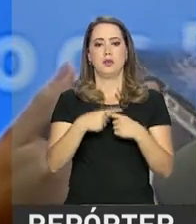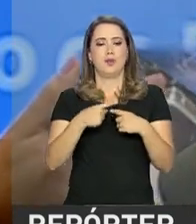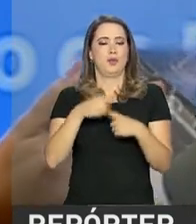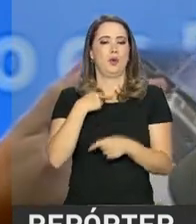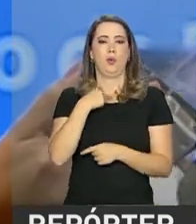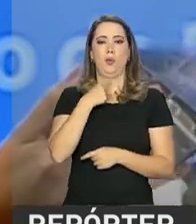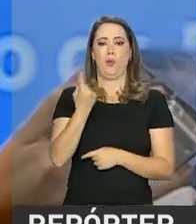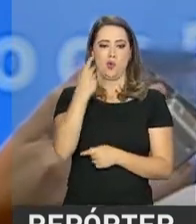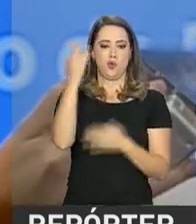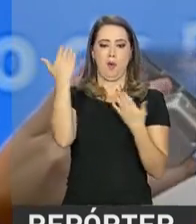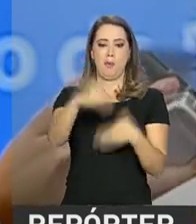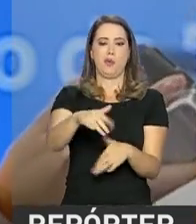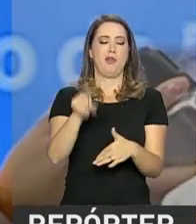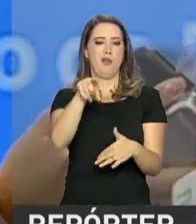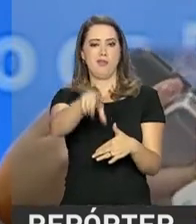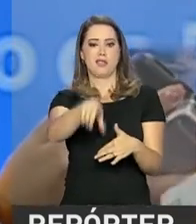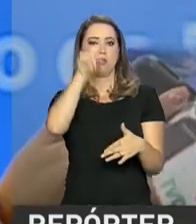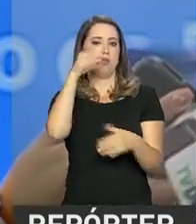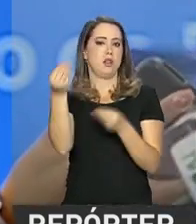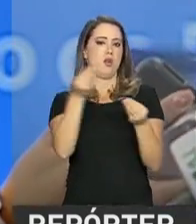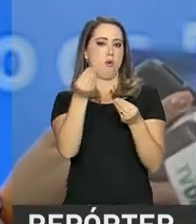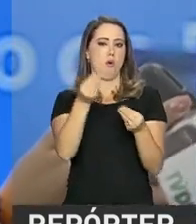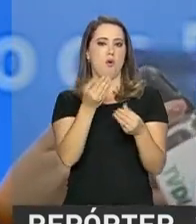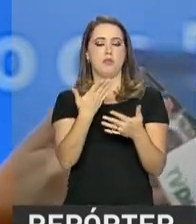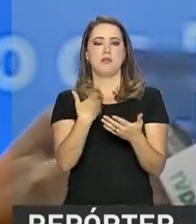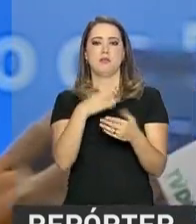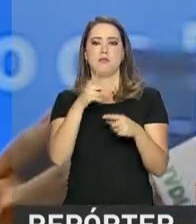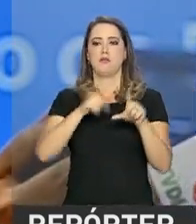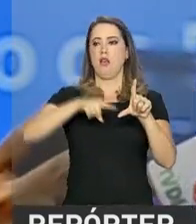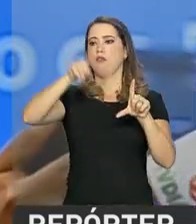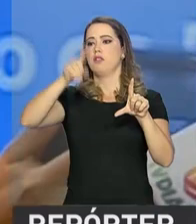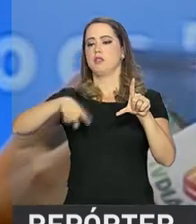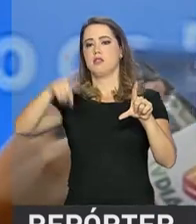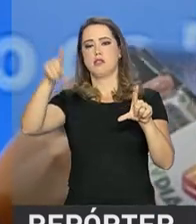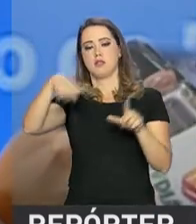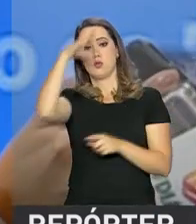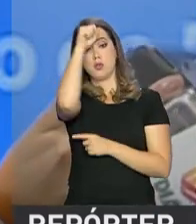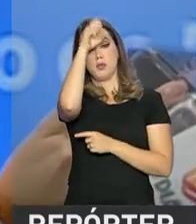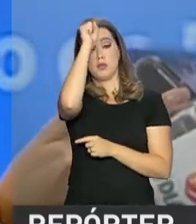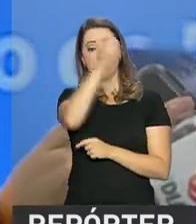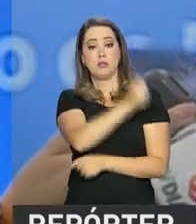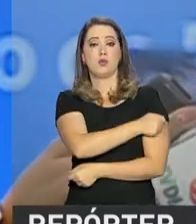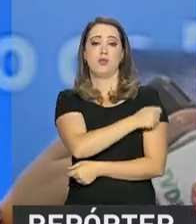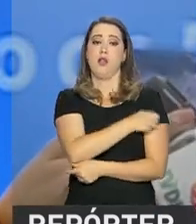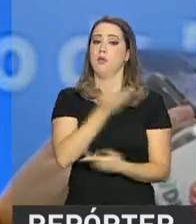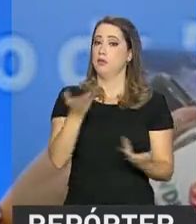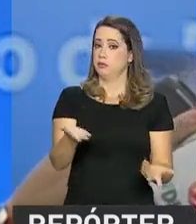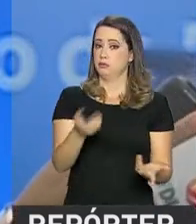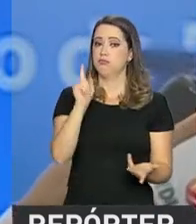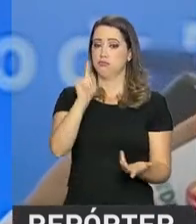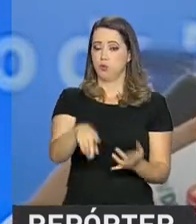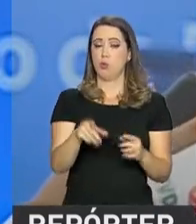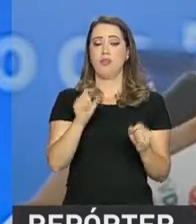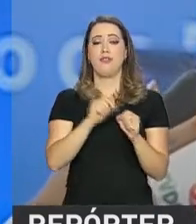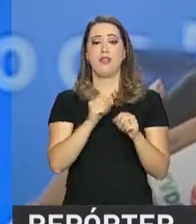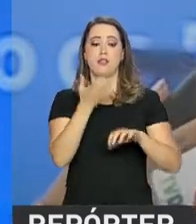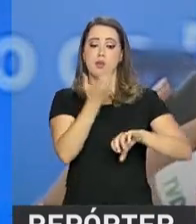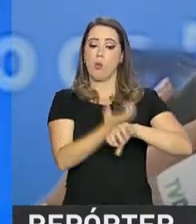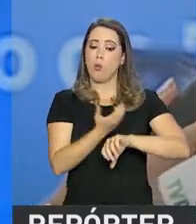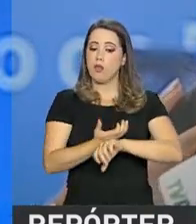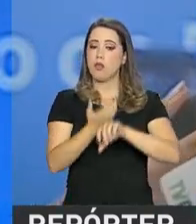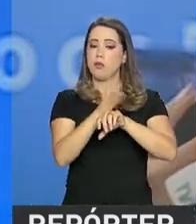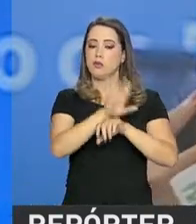o nível é das aprendizagens a serem alcançadas pelos alunos quem faz isso é a base nacional comum